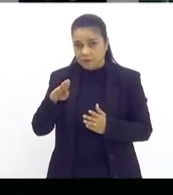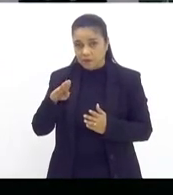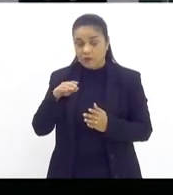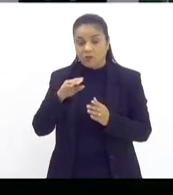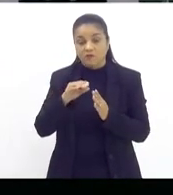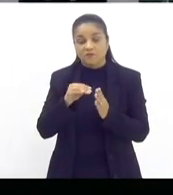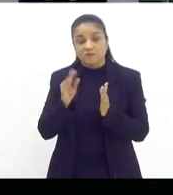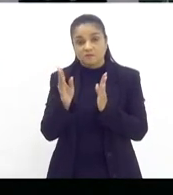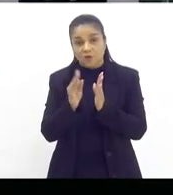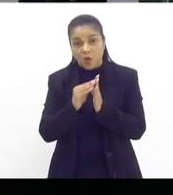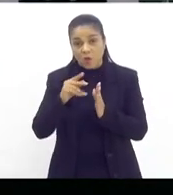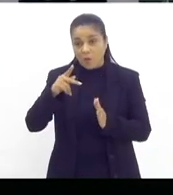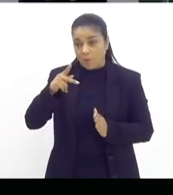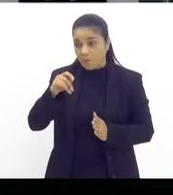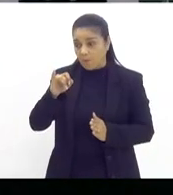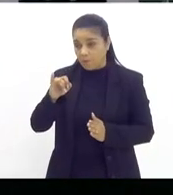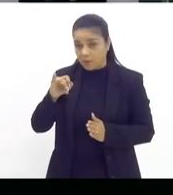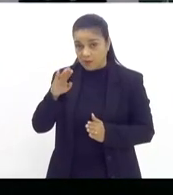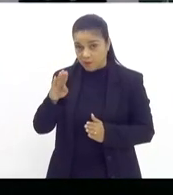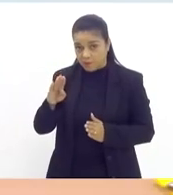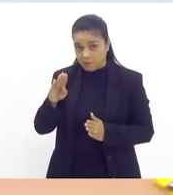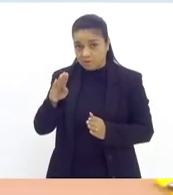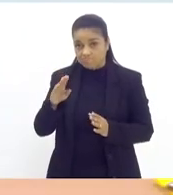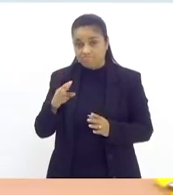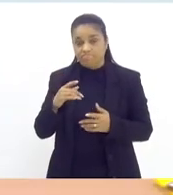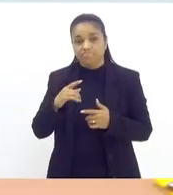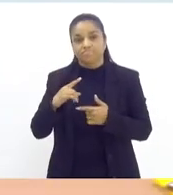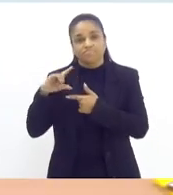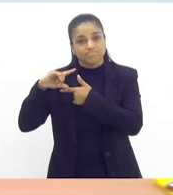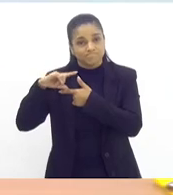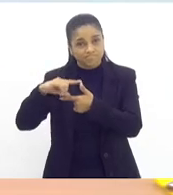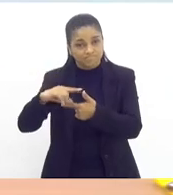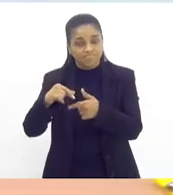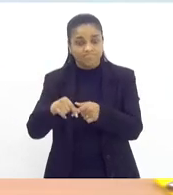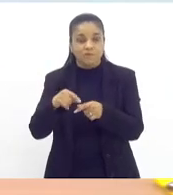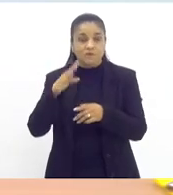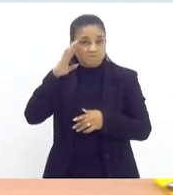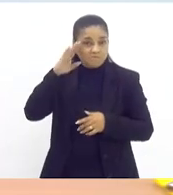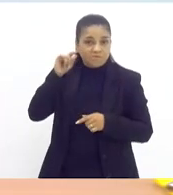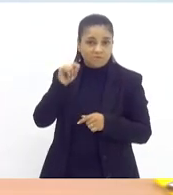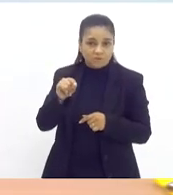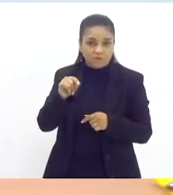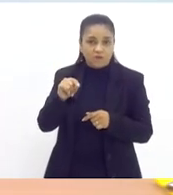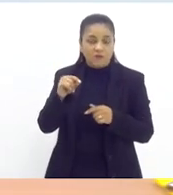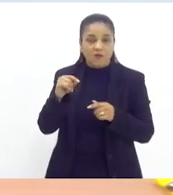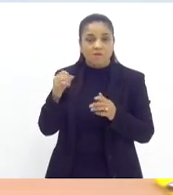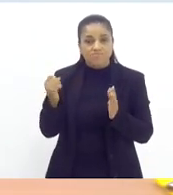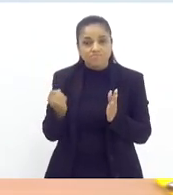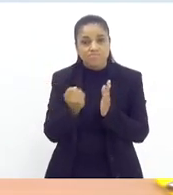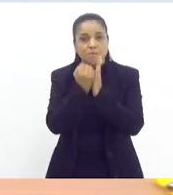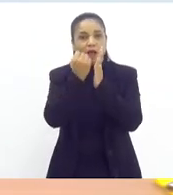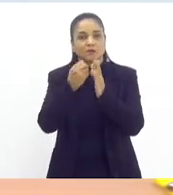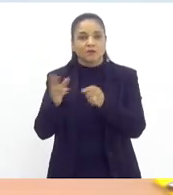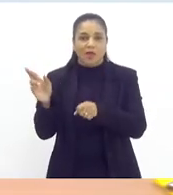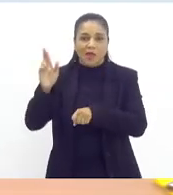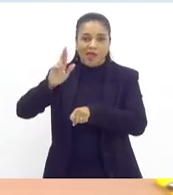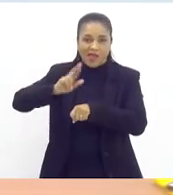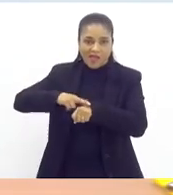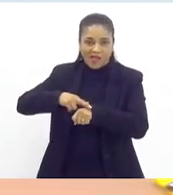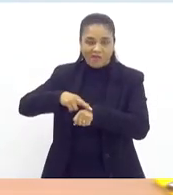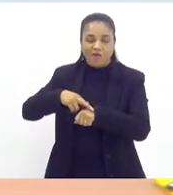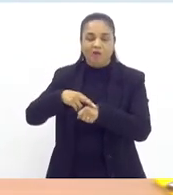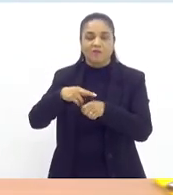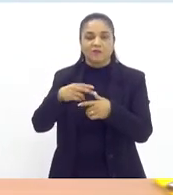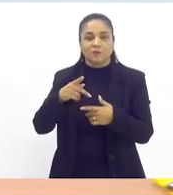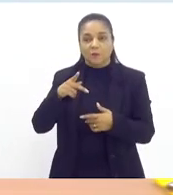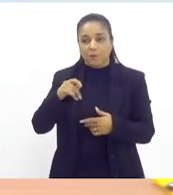PIB na equação de forma conservadora, e esse é um ponto fundamental, a reforma tem um impacto relevante sobre o crescimento do PIB. A gente